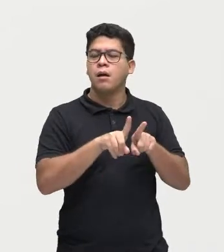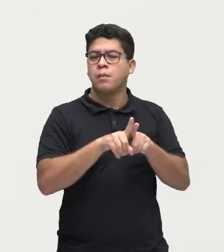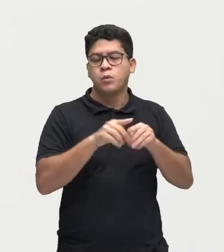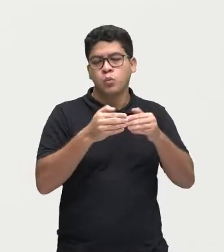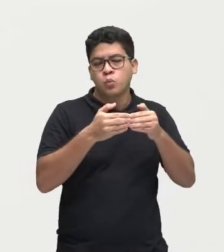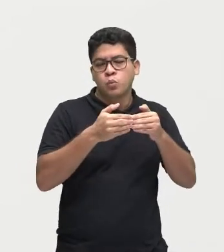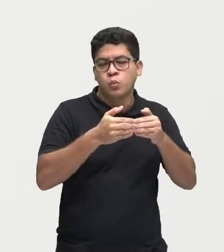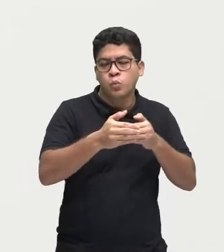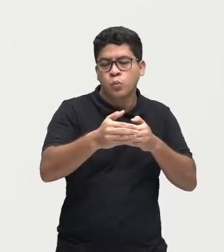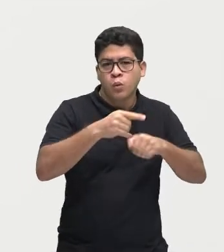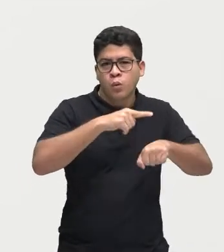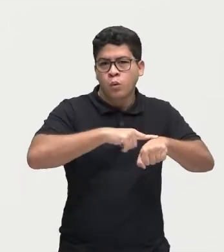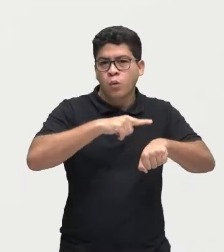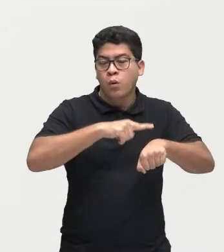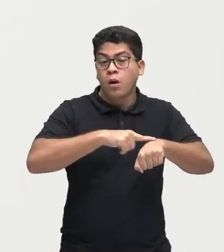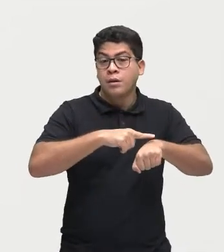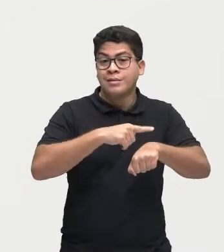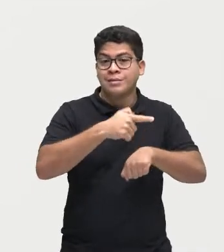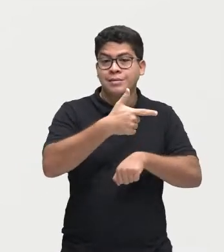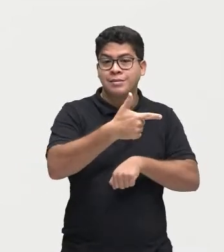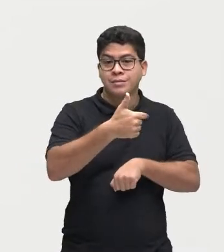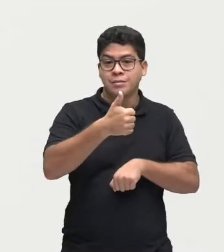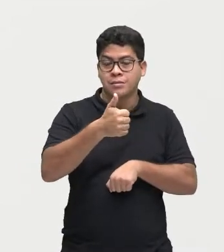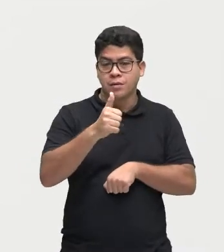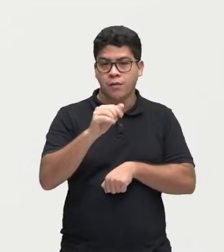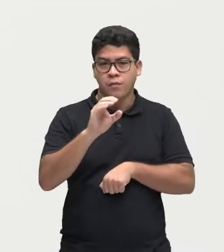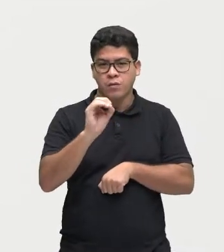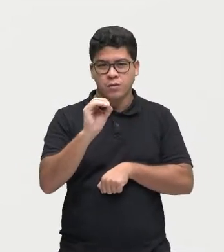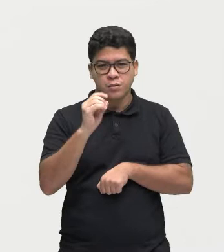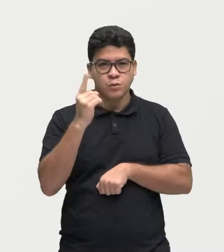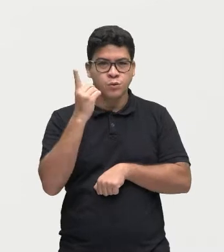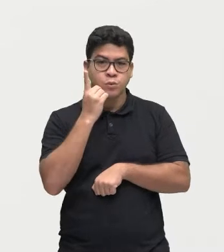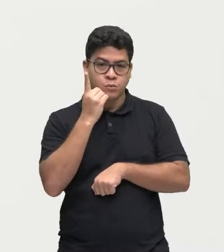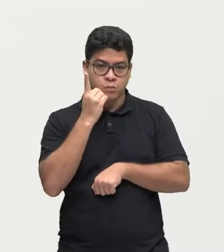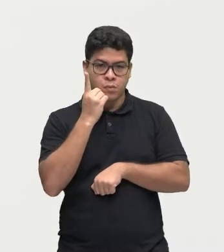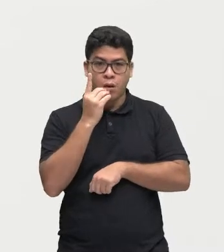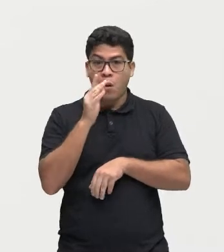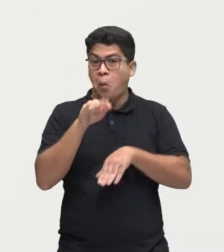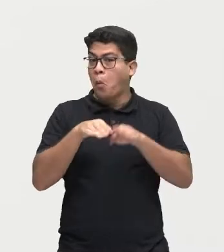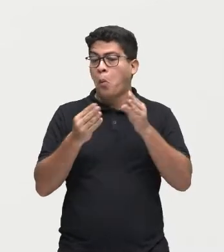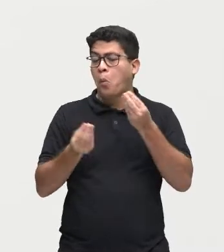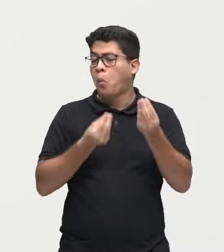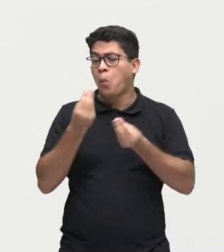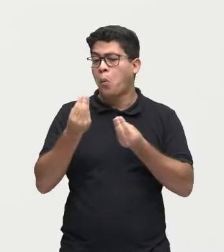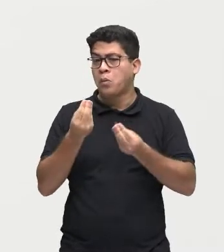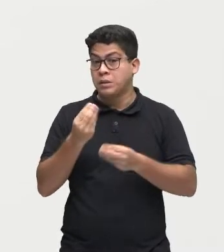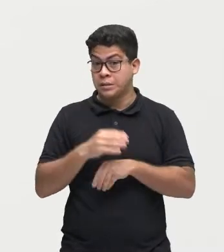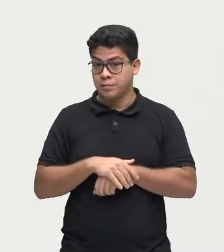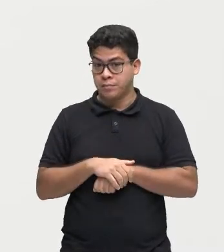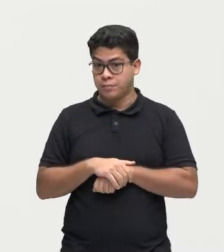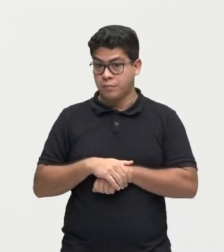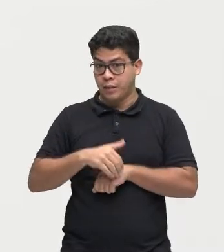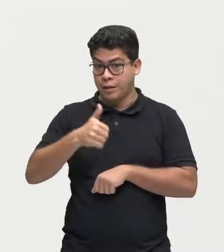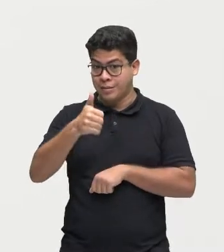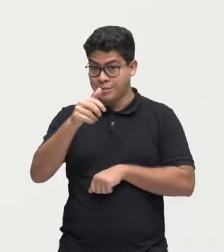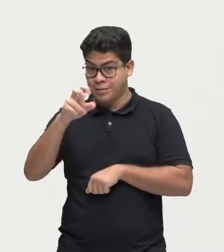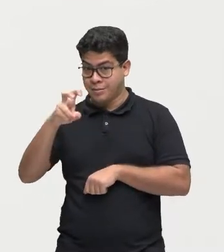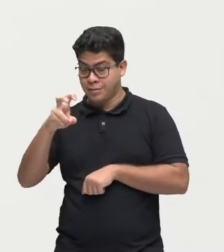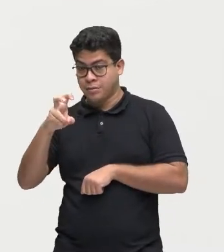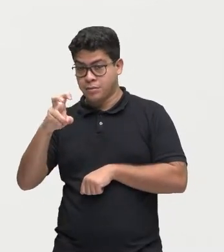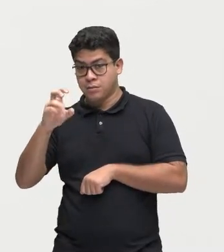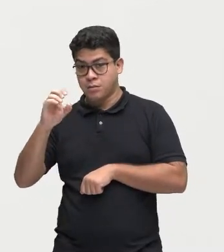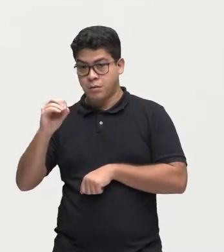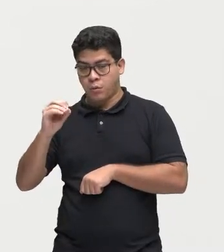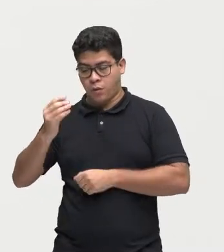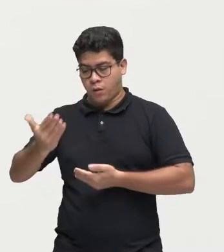calcular quanto gastaria essa empresa para fornecer esse mesmo café da manhã para 150 funcionários durante